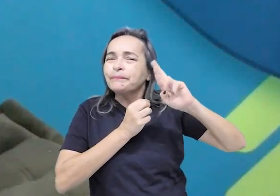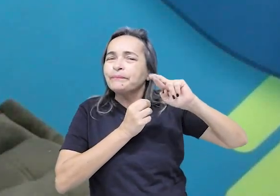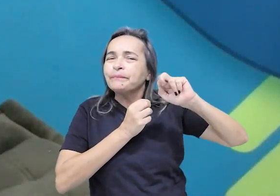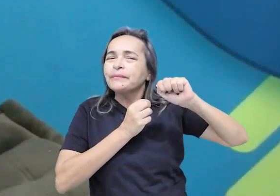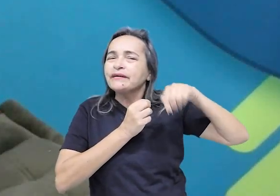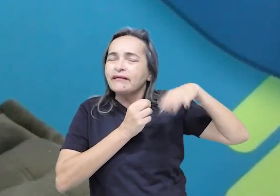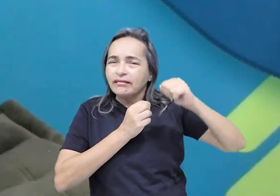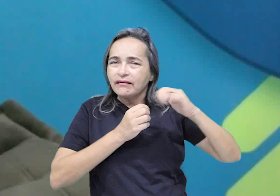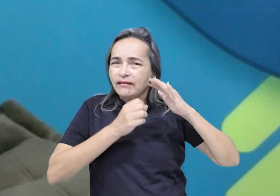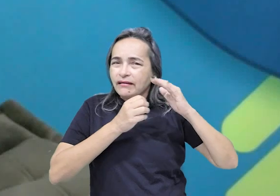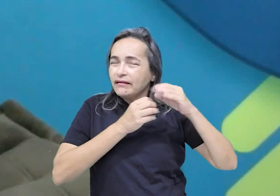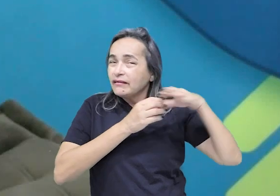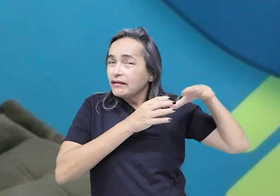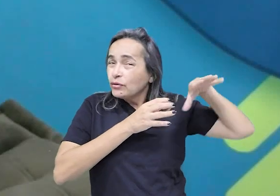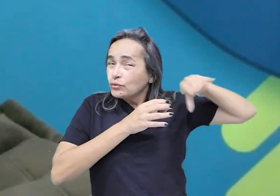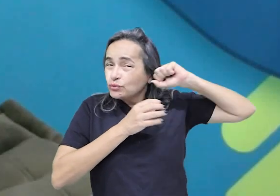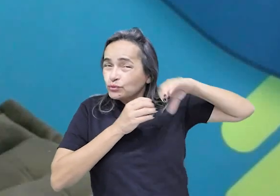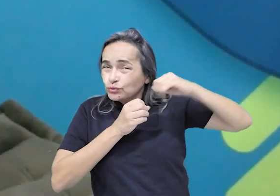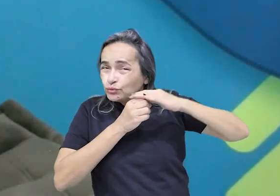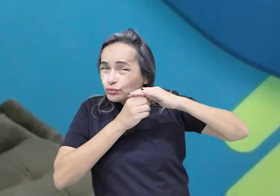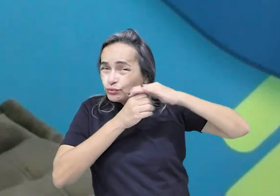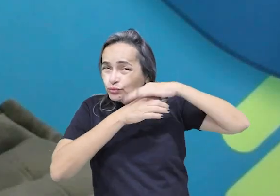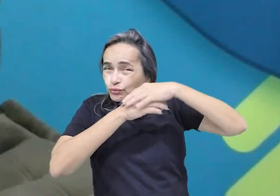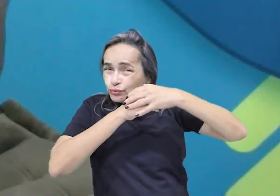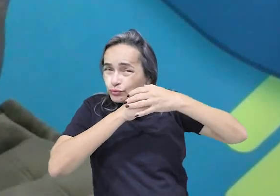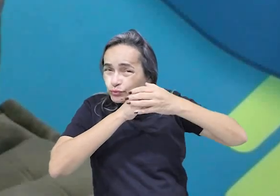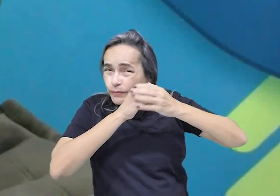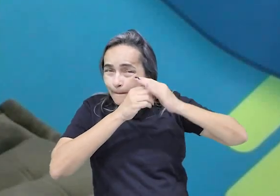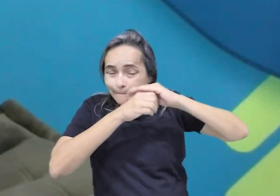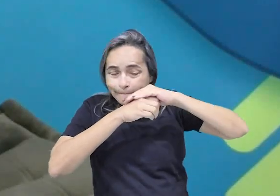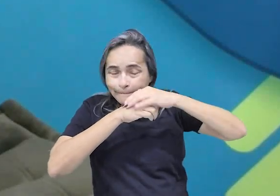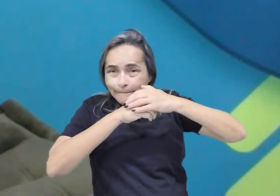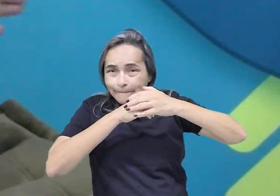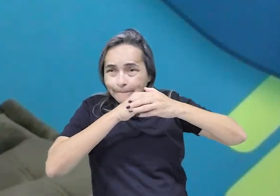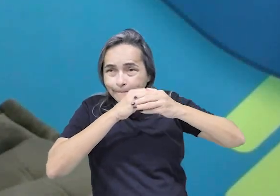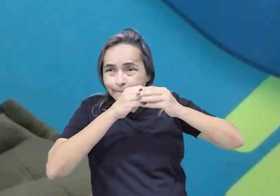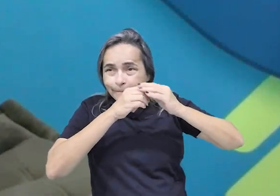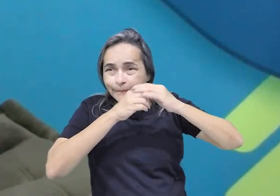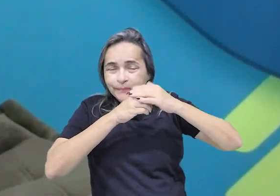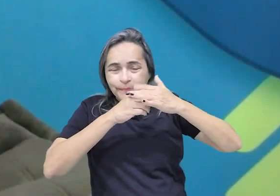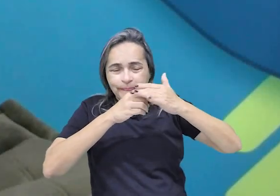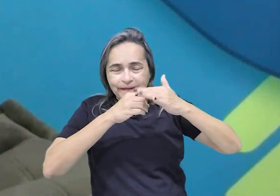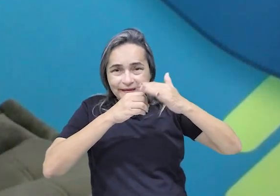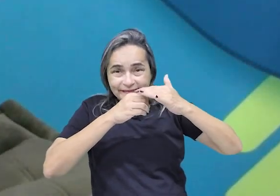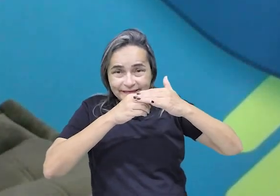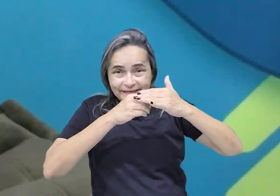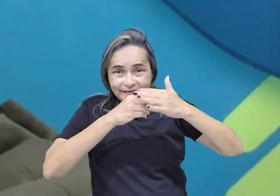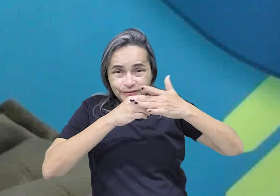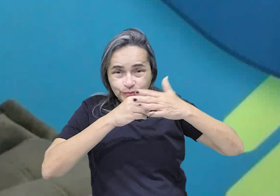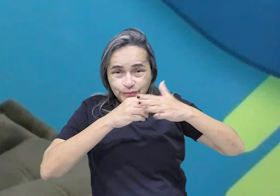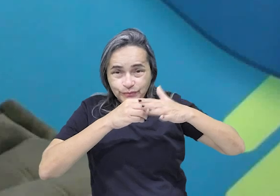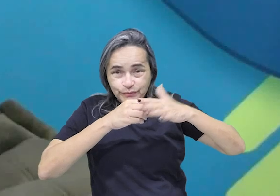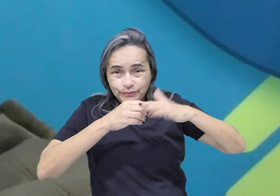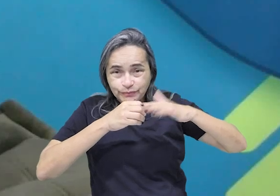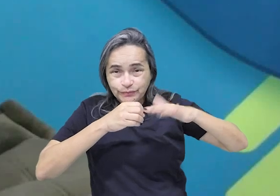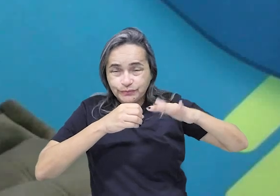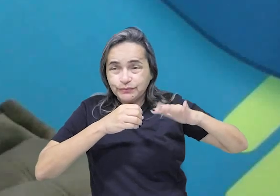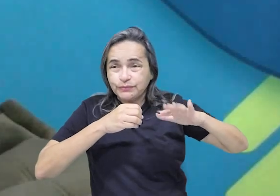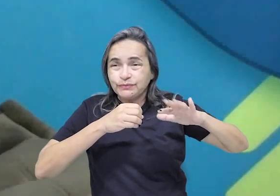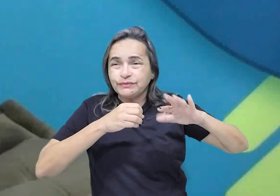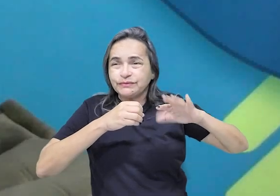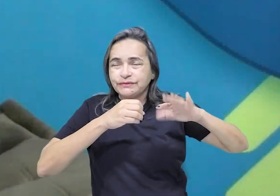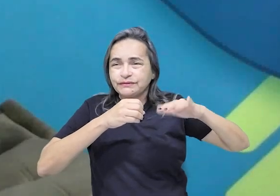esse som, chamado de membrana auditiva. Essa membrana, com esse som, vai vibrar, que vai